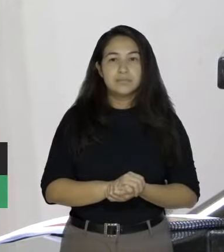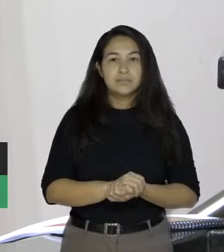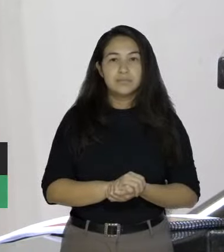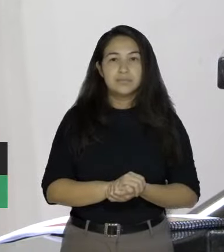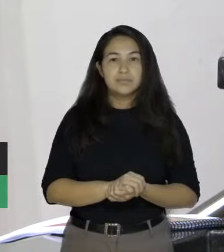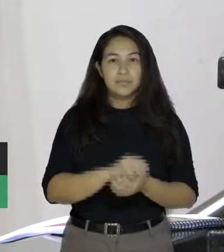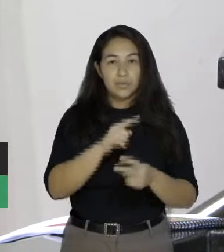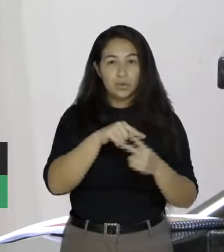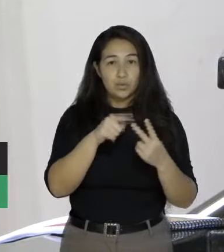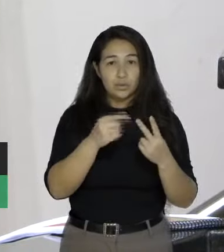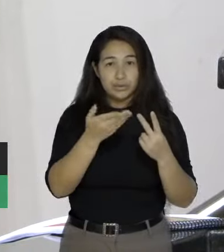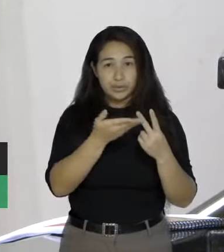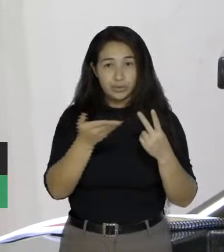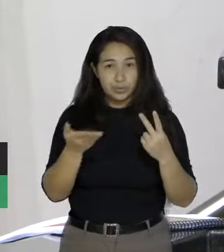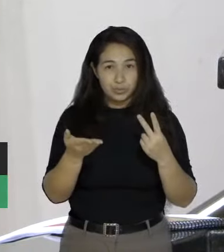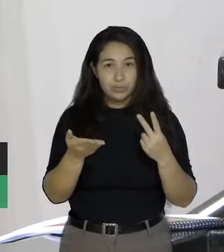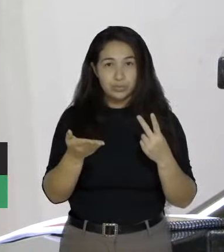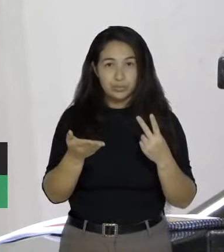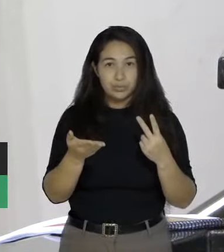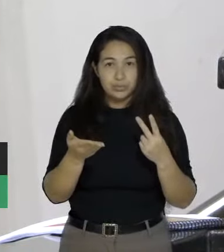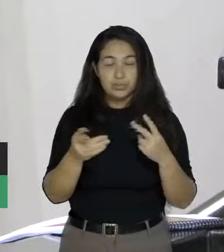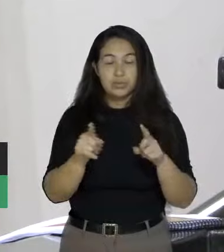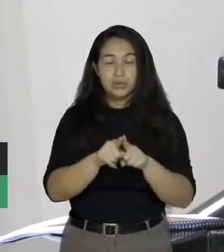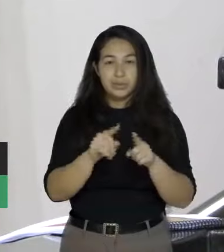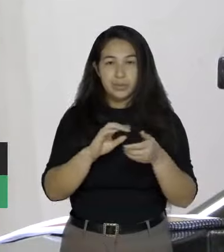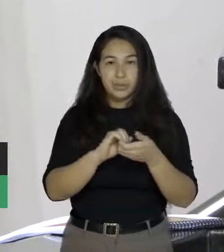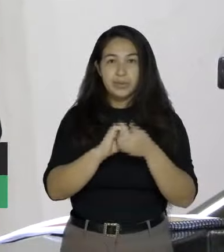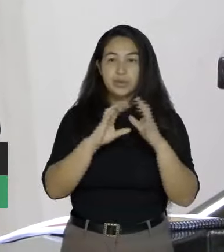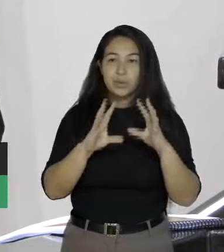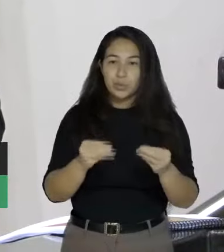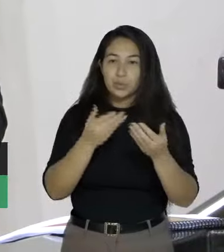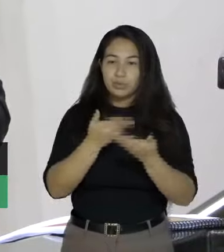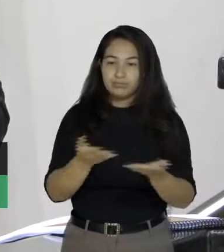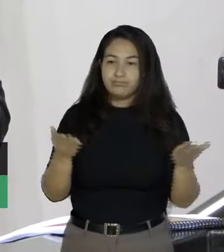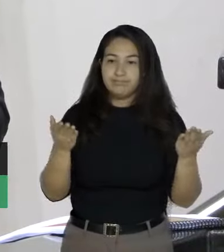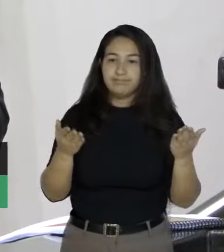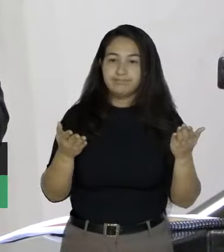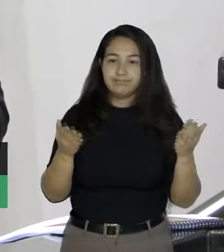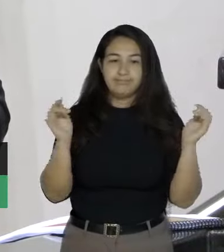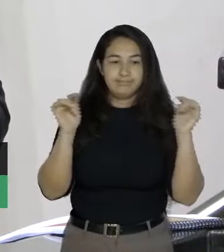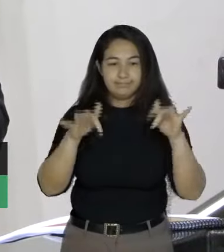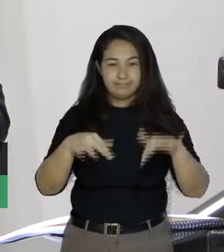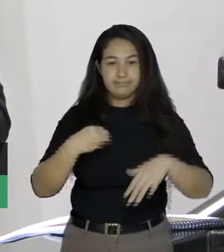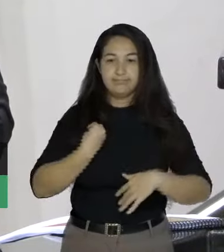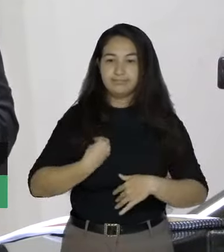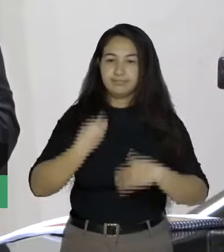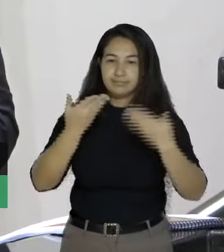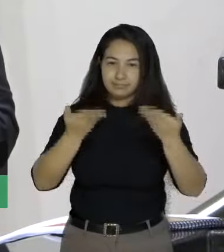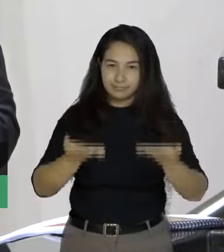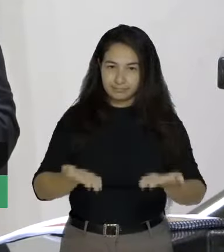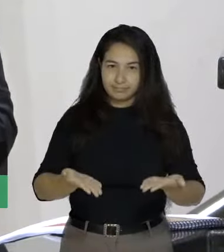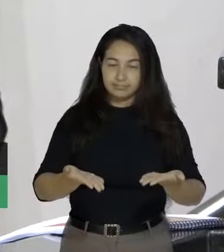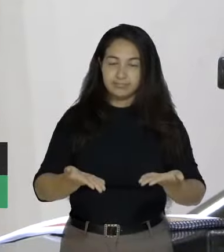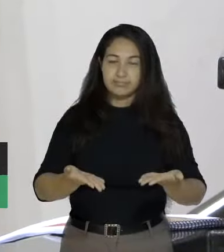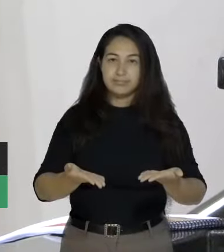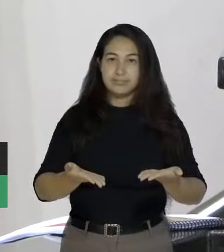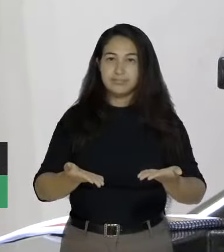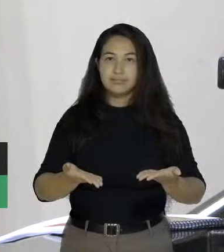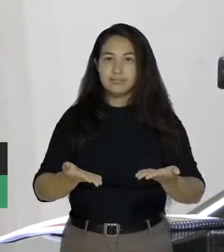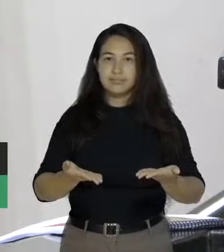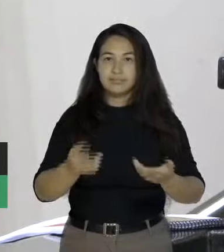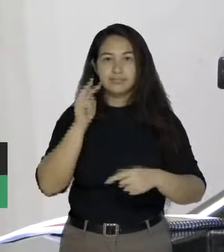vossas excelências todos os deputados e deputados que se encontra aqui em plenário e que acompanham a sessão de maneira